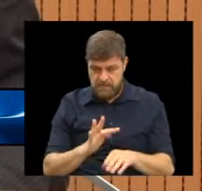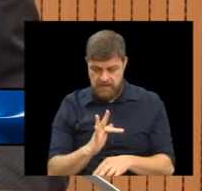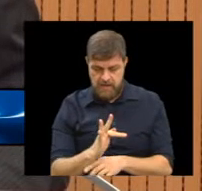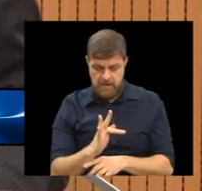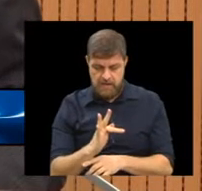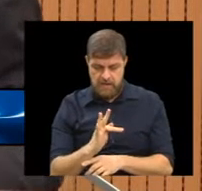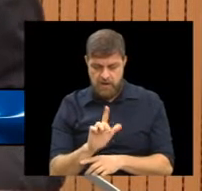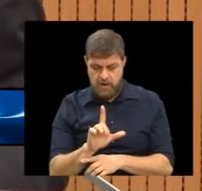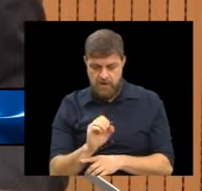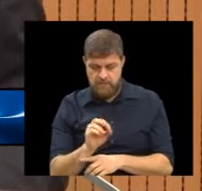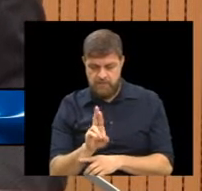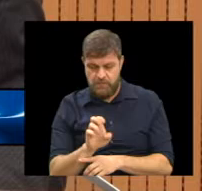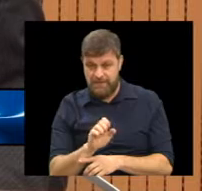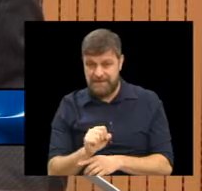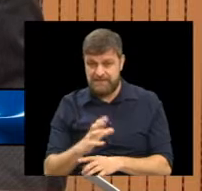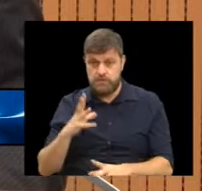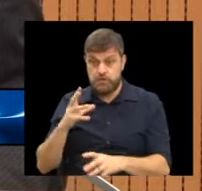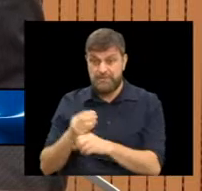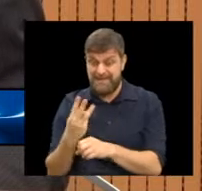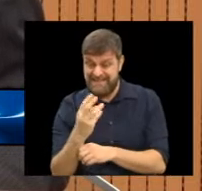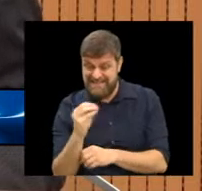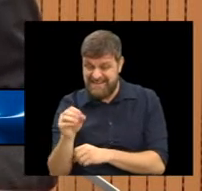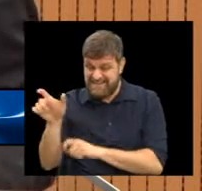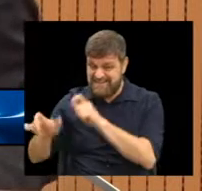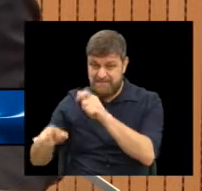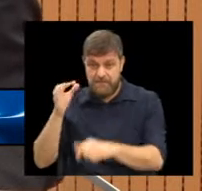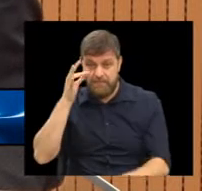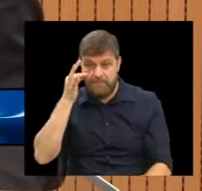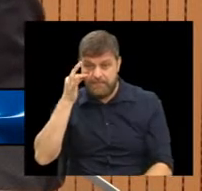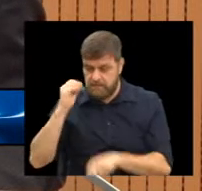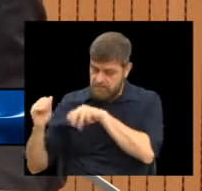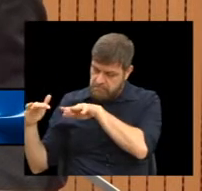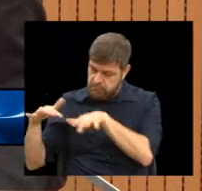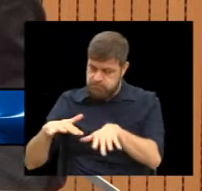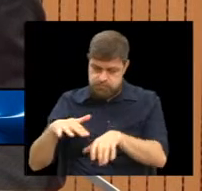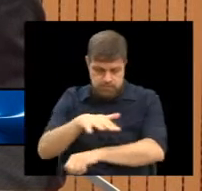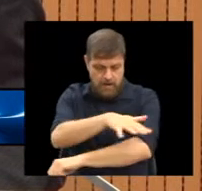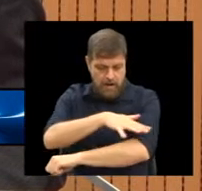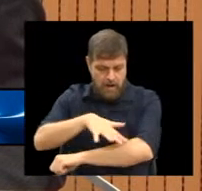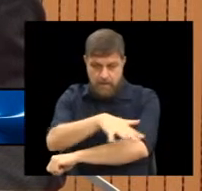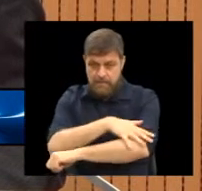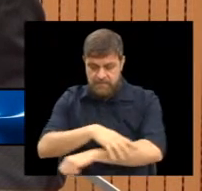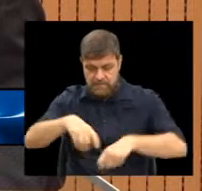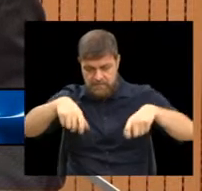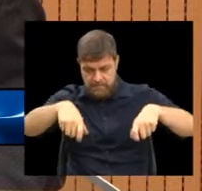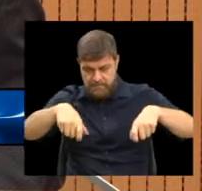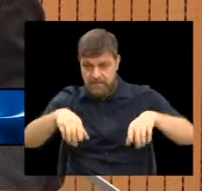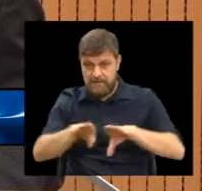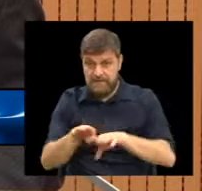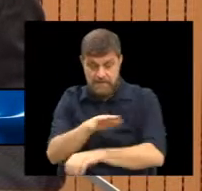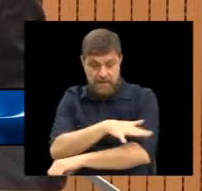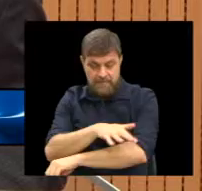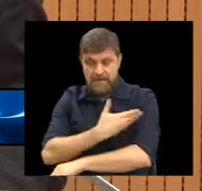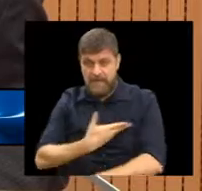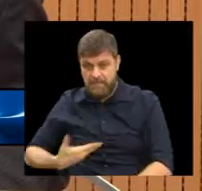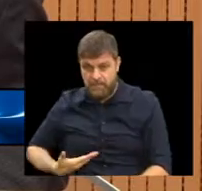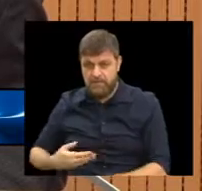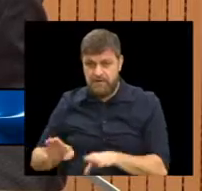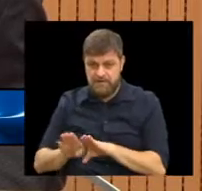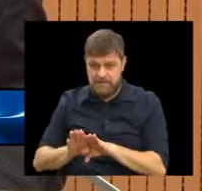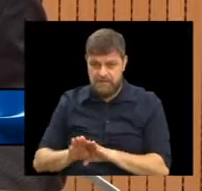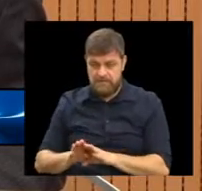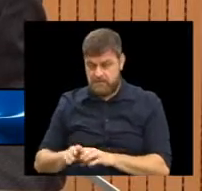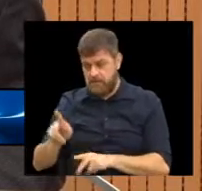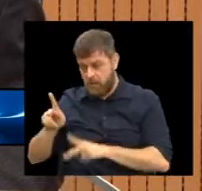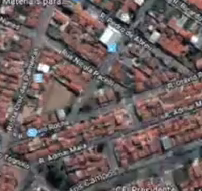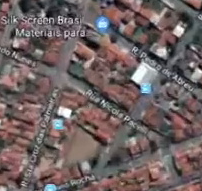teve aproximadamente 300 pessoas naquele campo, e também uma praça que é pública e é frequentada por